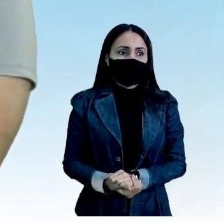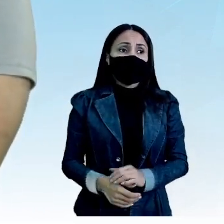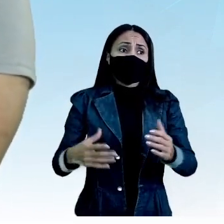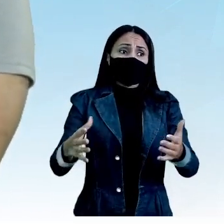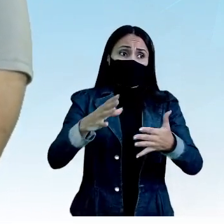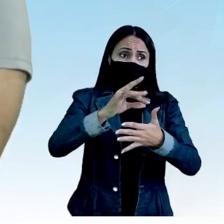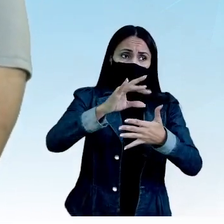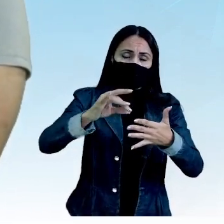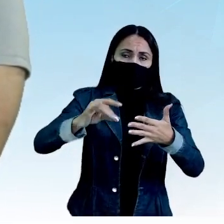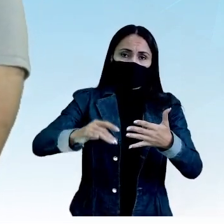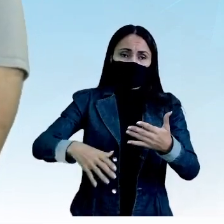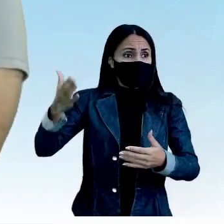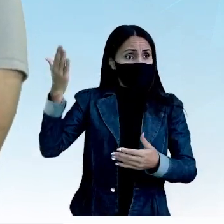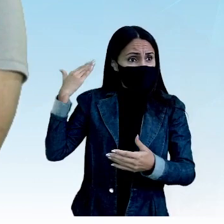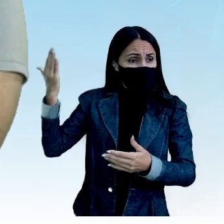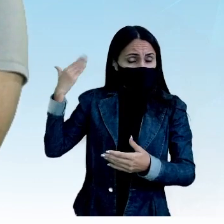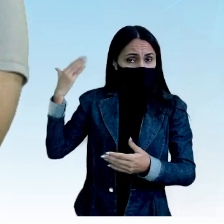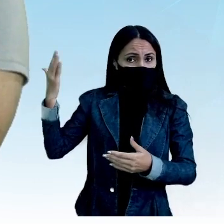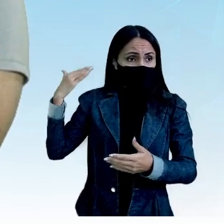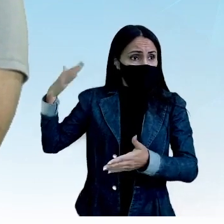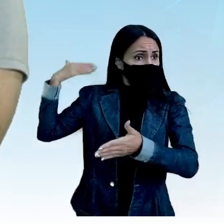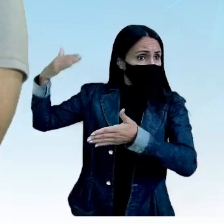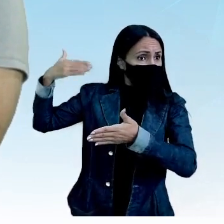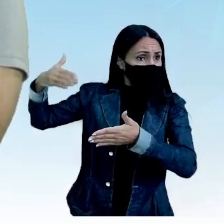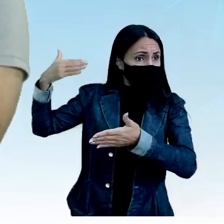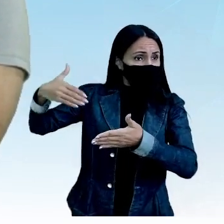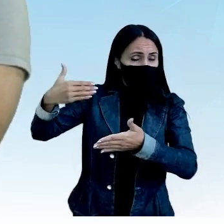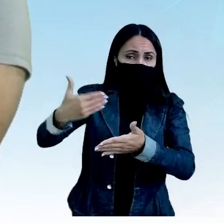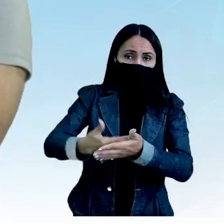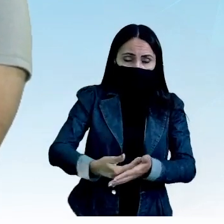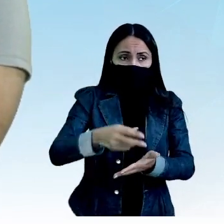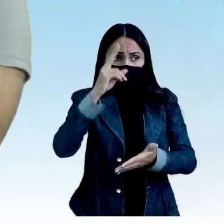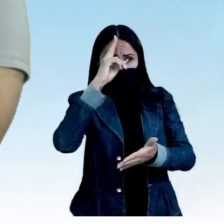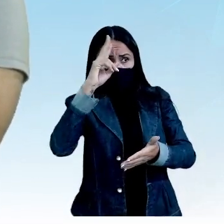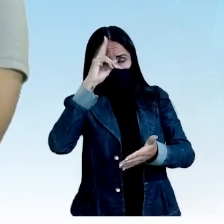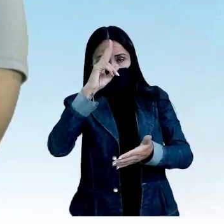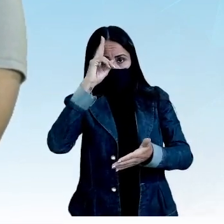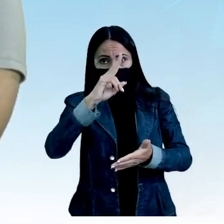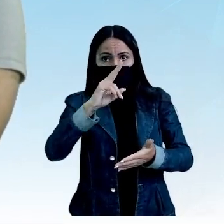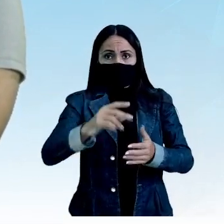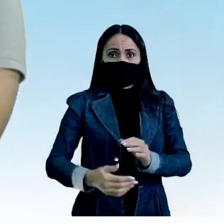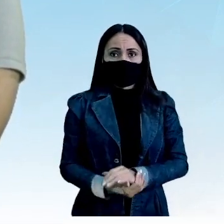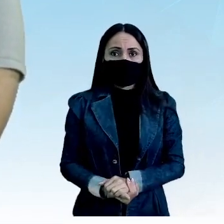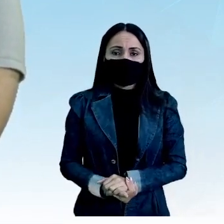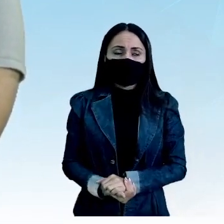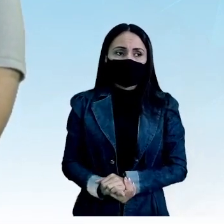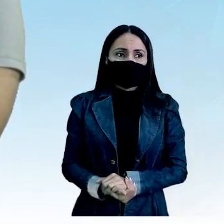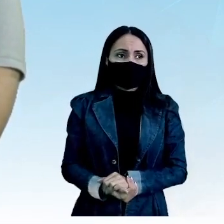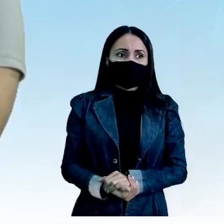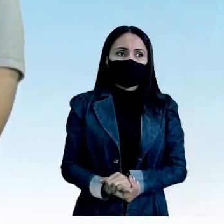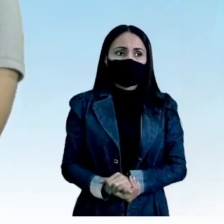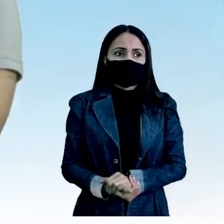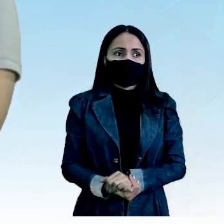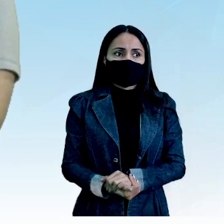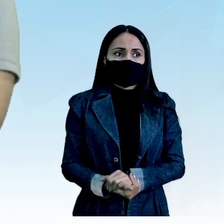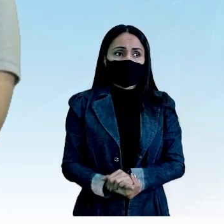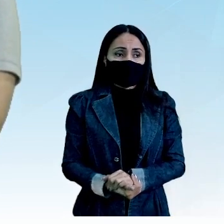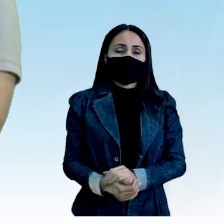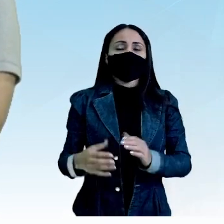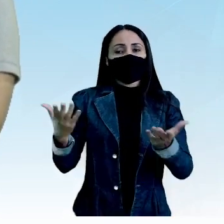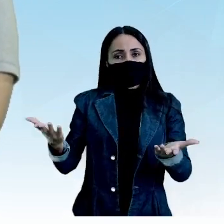antigos da história que permanecem. O interessante, mais uma vez, é a permanência de ele estar até hoje,